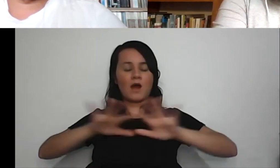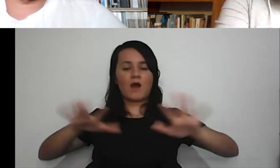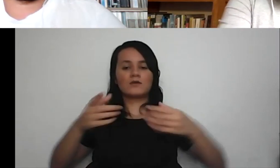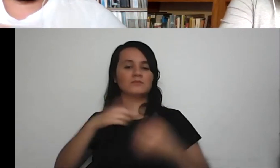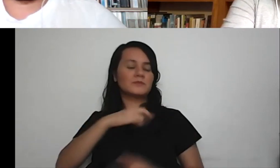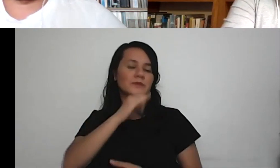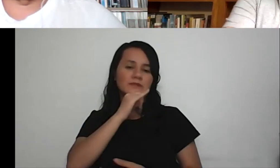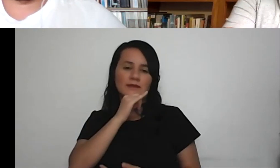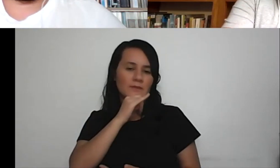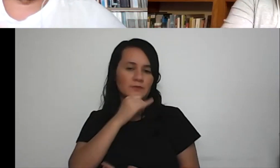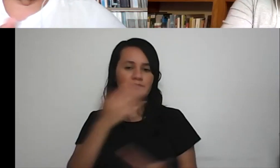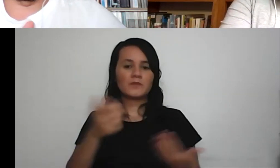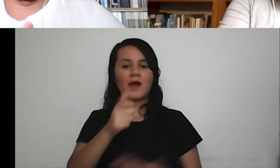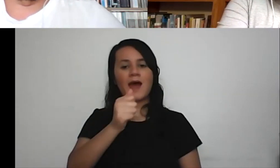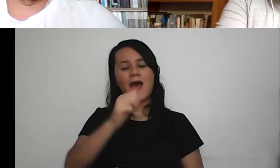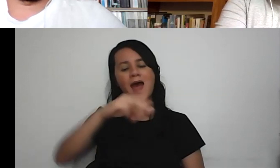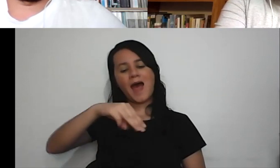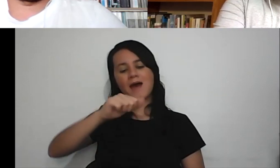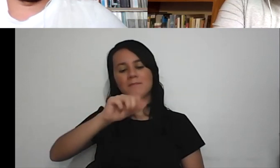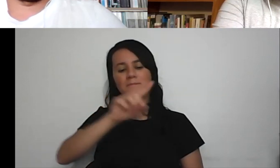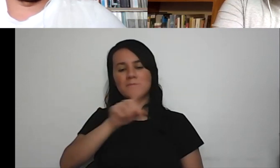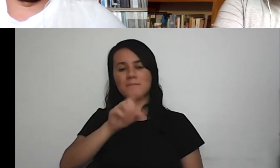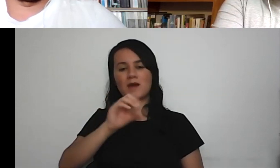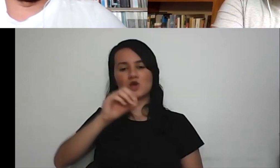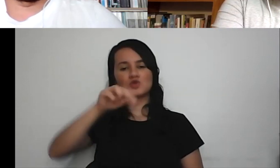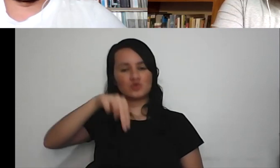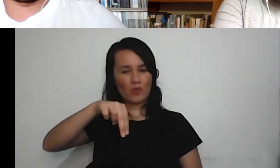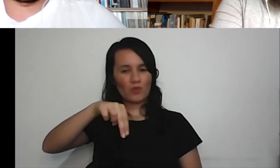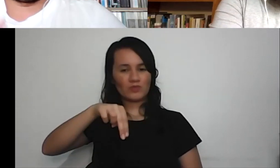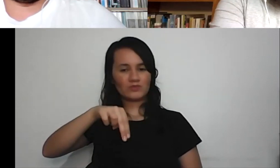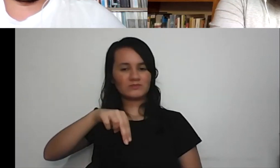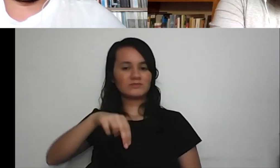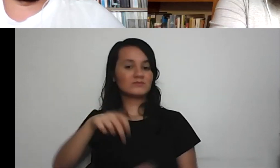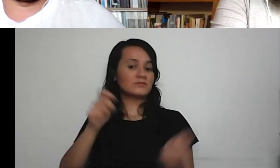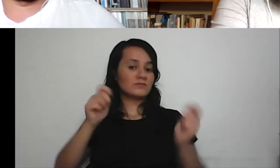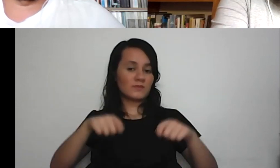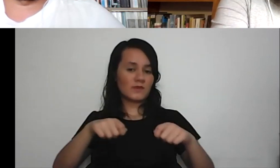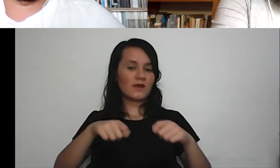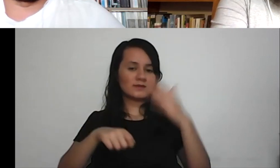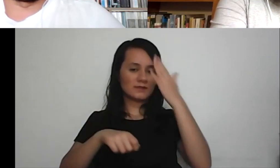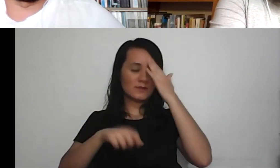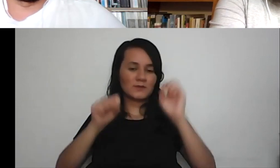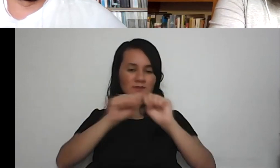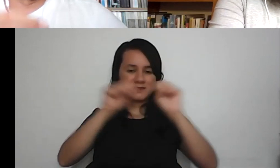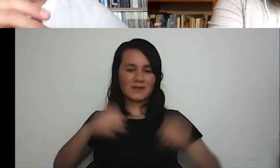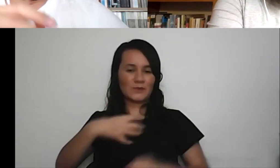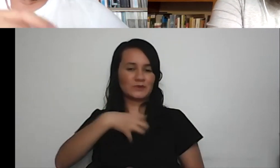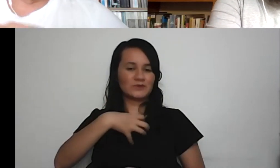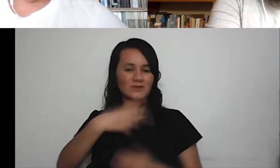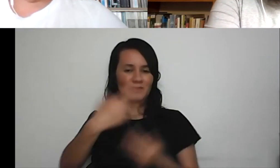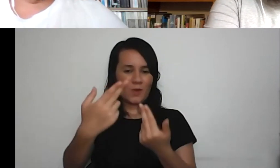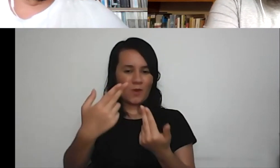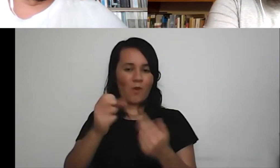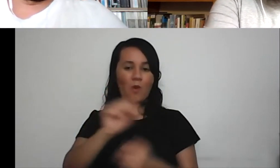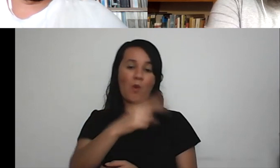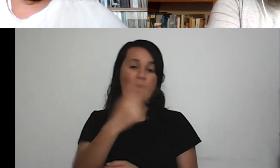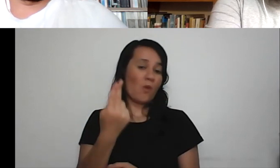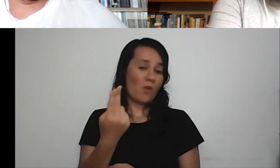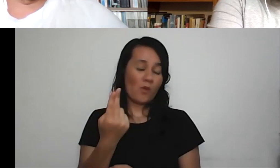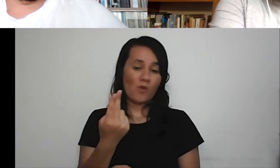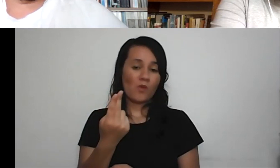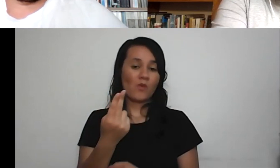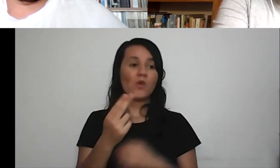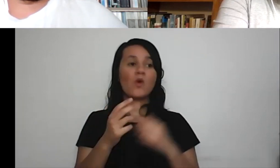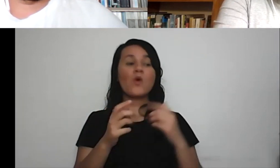cara entra na Amazon e faz o livro dele, esse sistema que você falou. Ou então ele procura